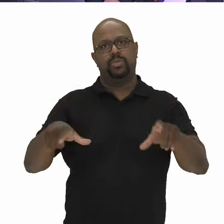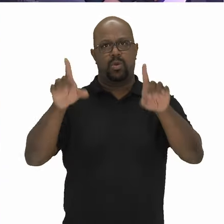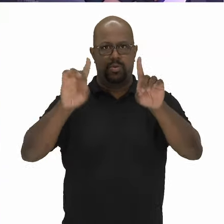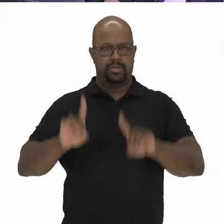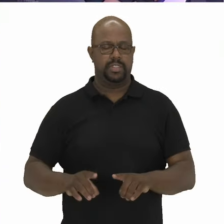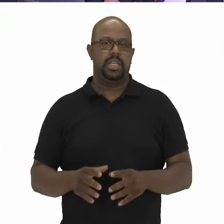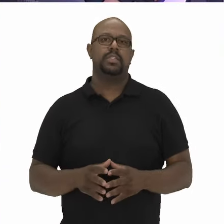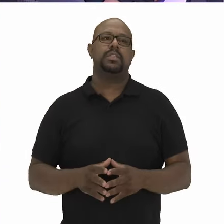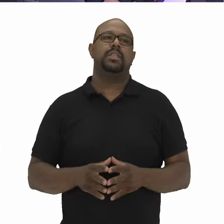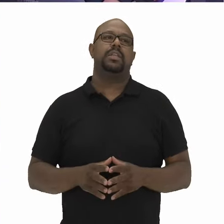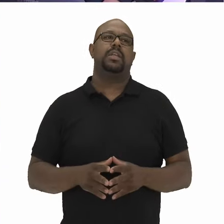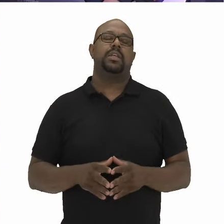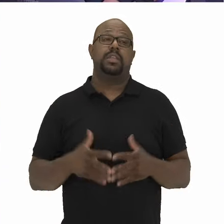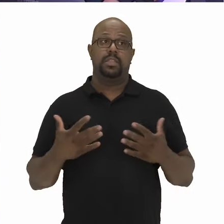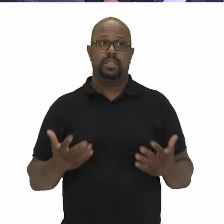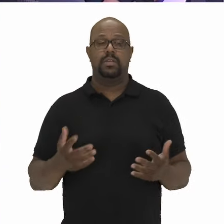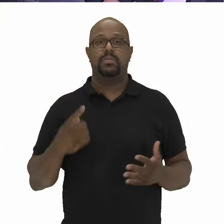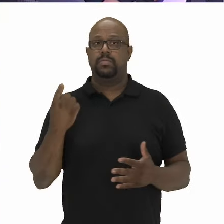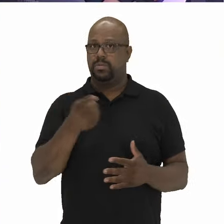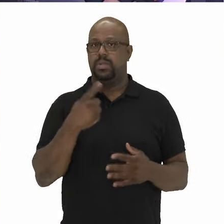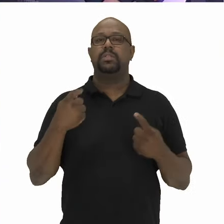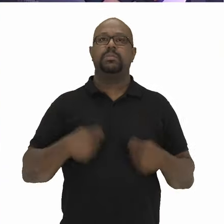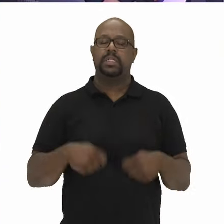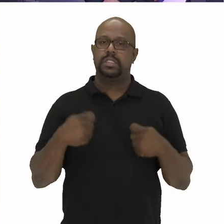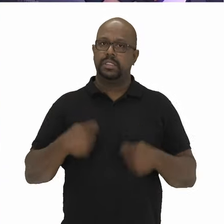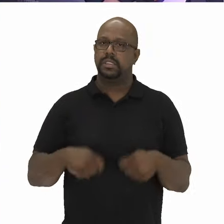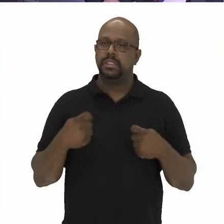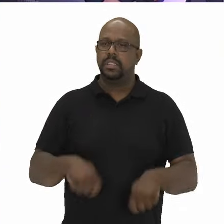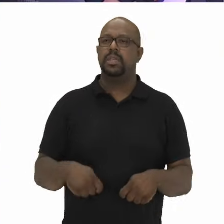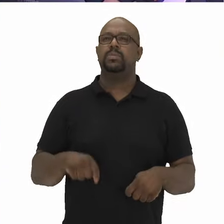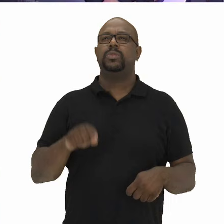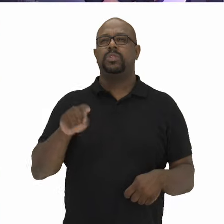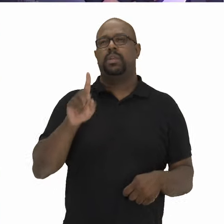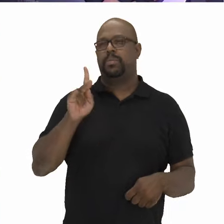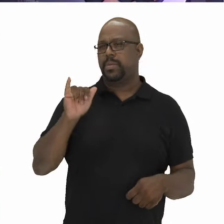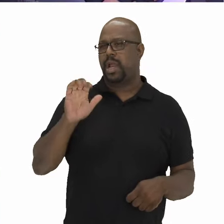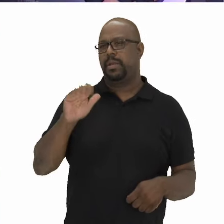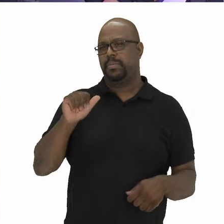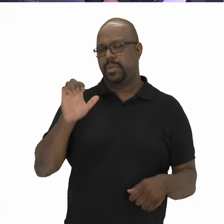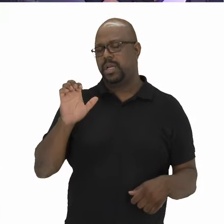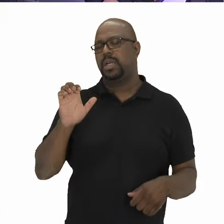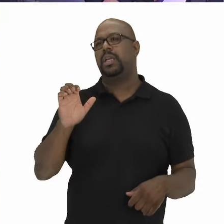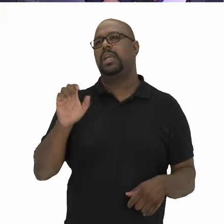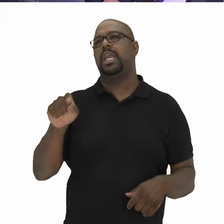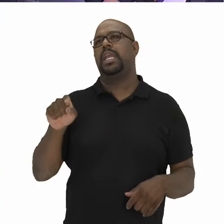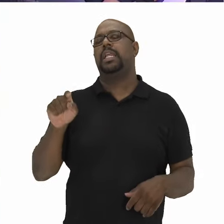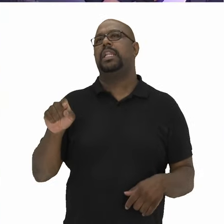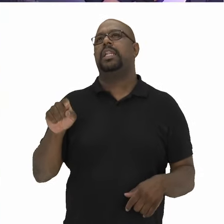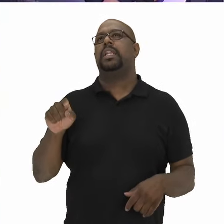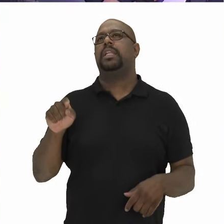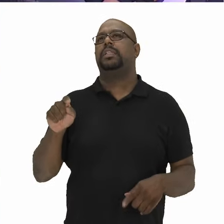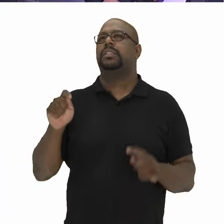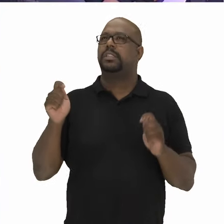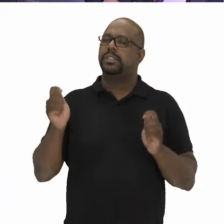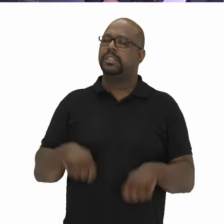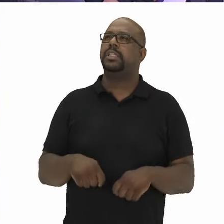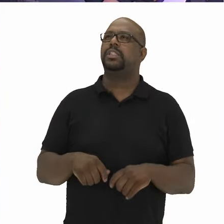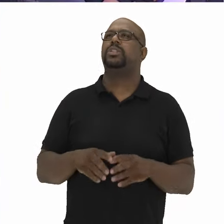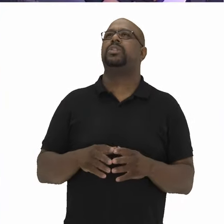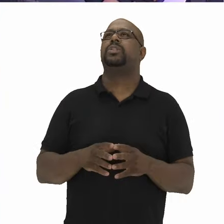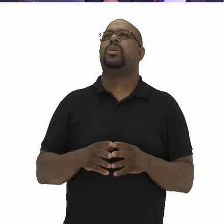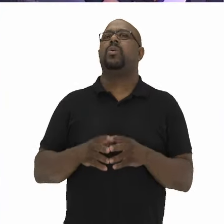daquela pessoa com deficiência né então nós precisamos que os pais eles